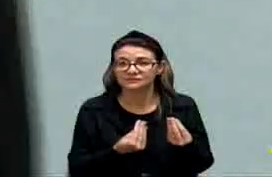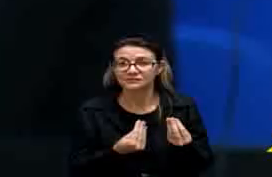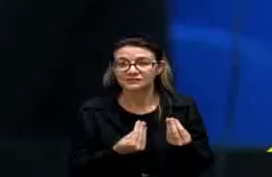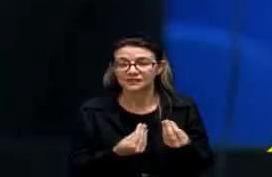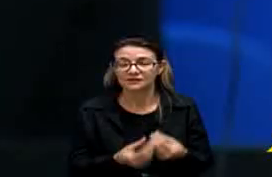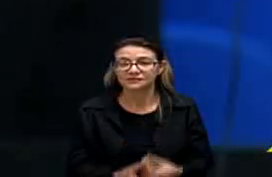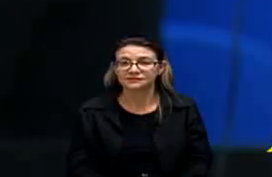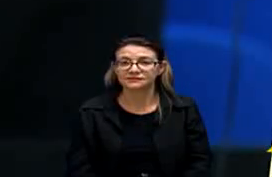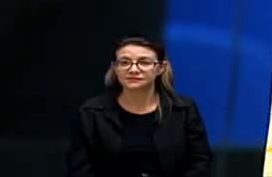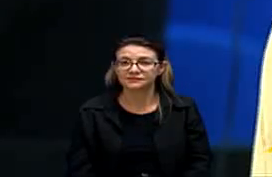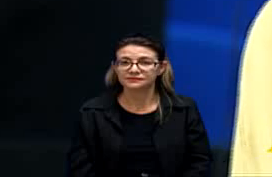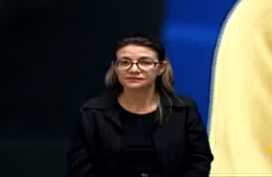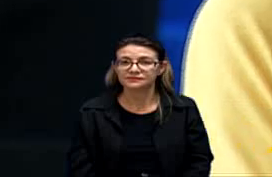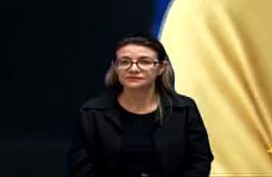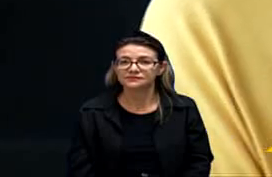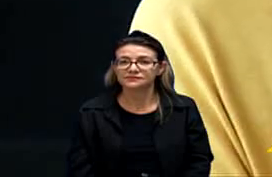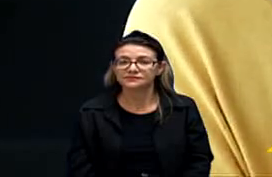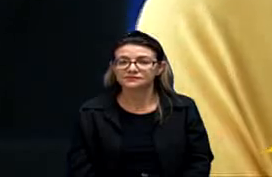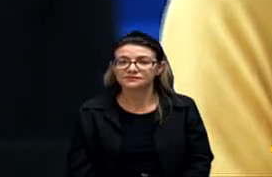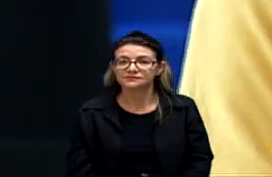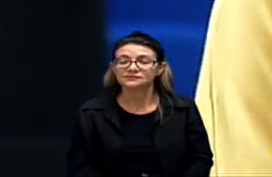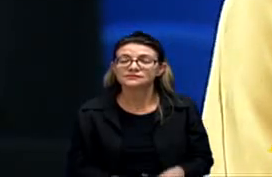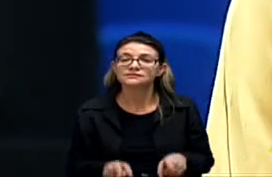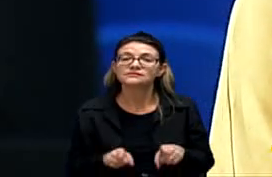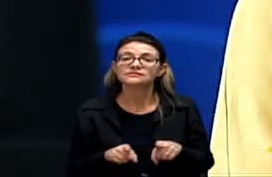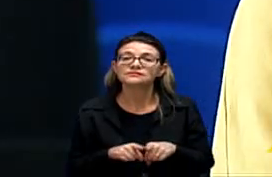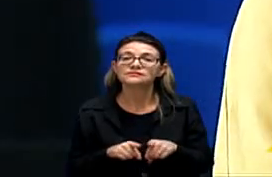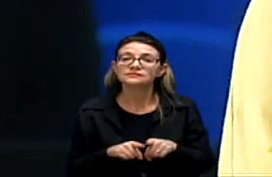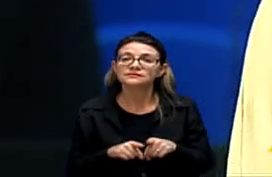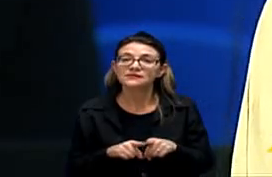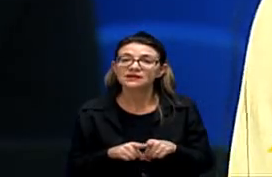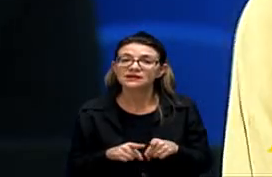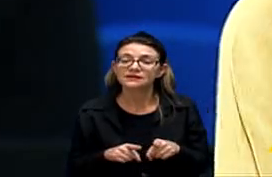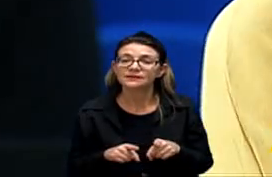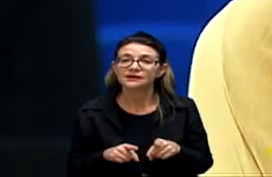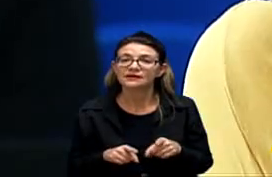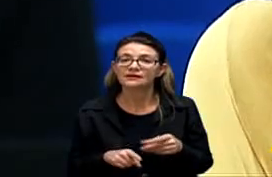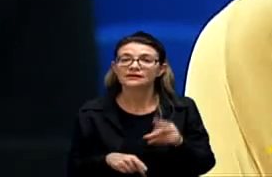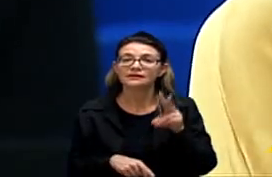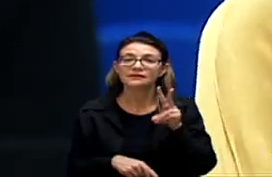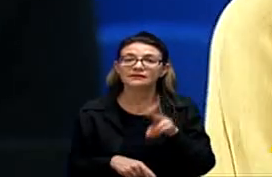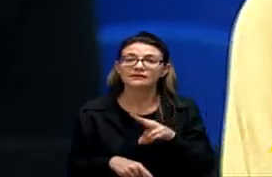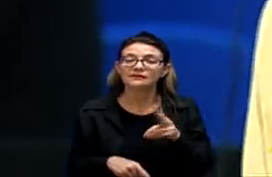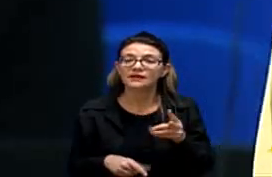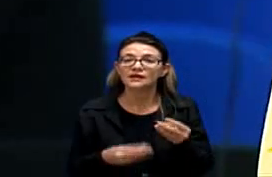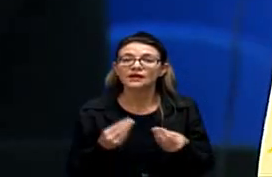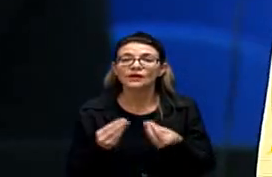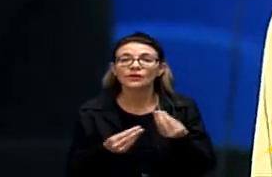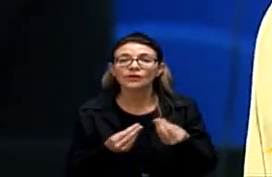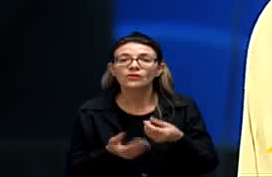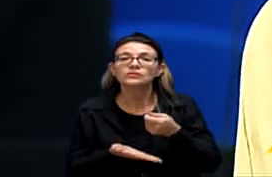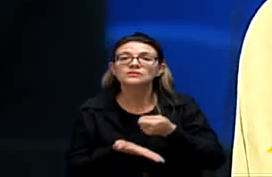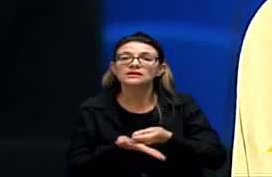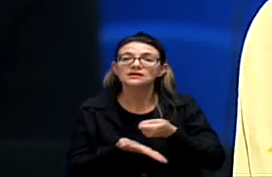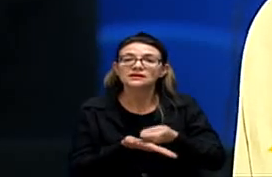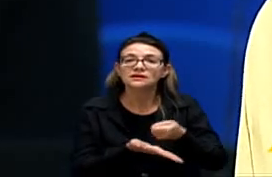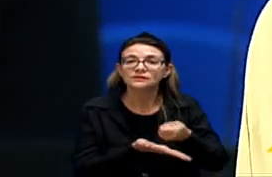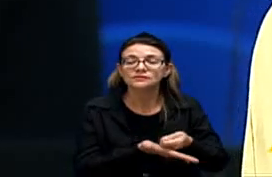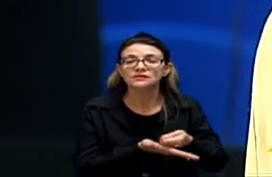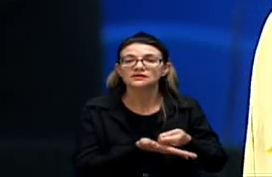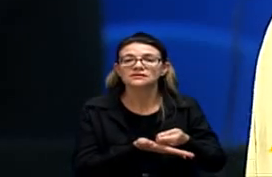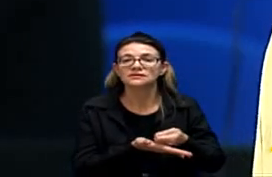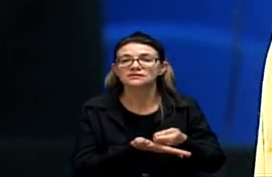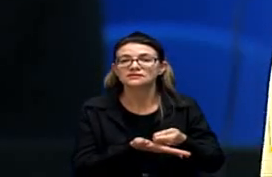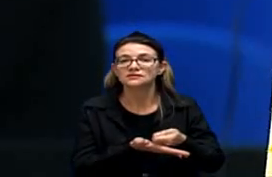barulho vereadora como que tá também vereadora né Essa construção essa a a cobrança que tem em cima deles